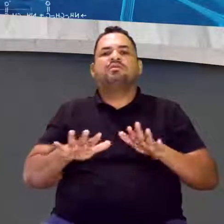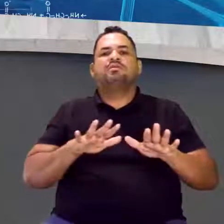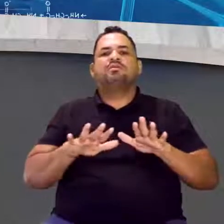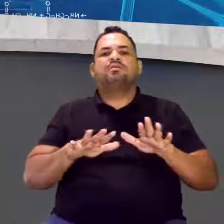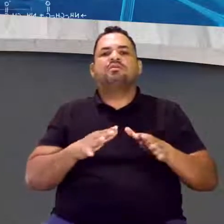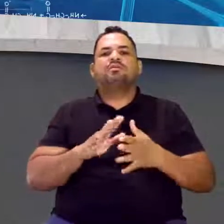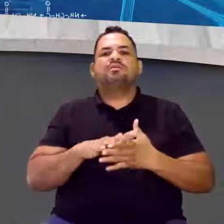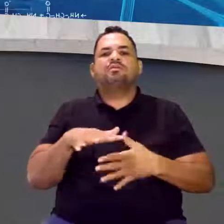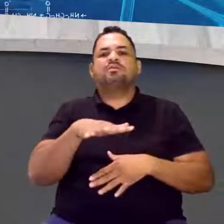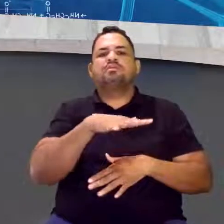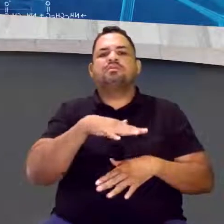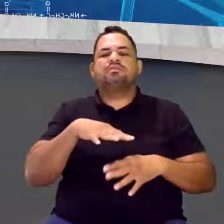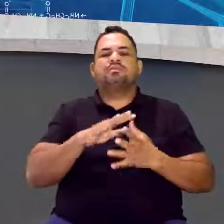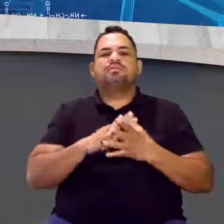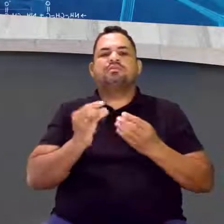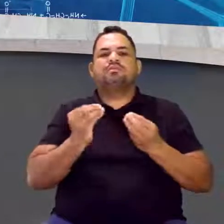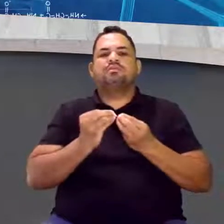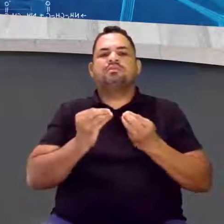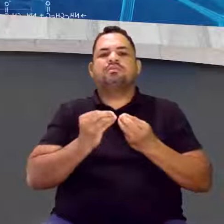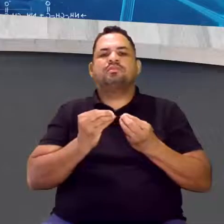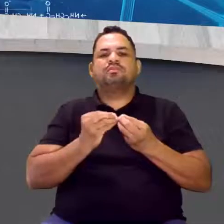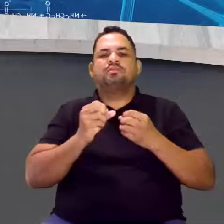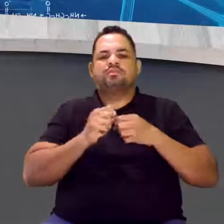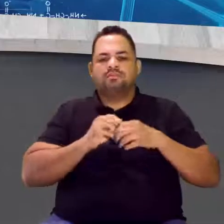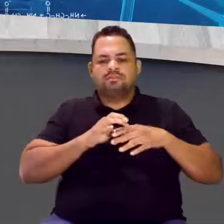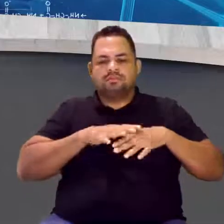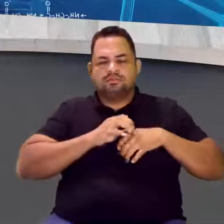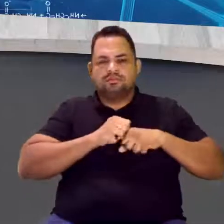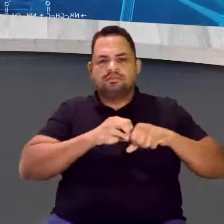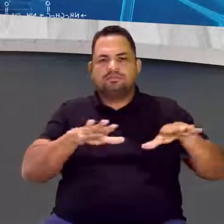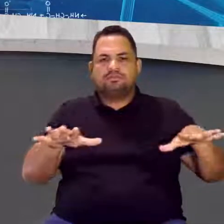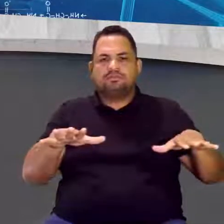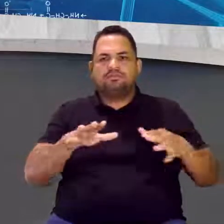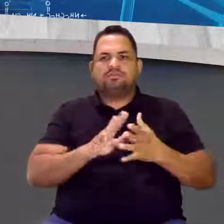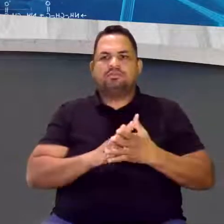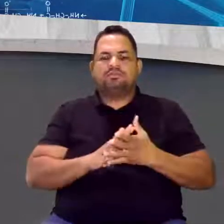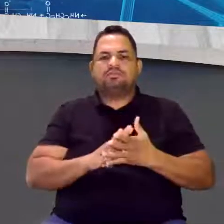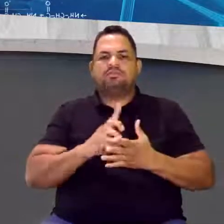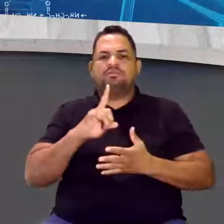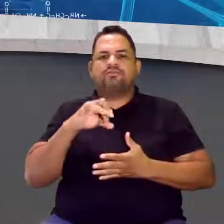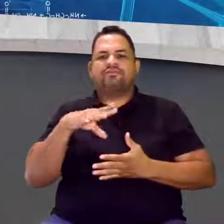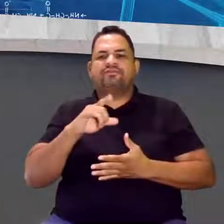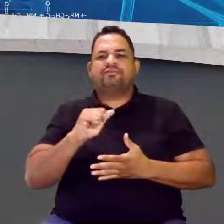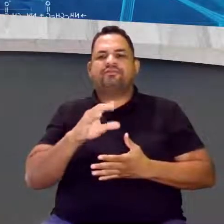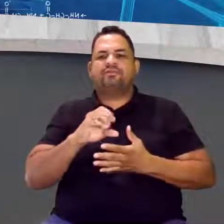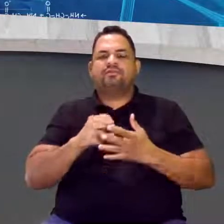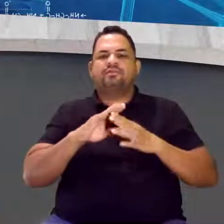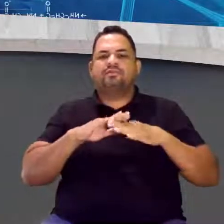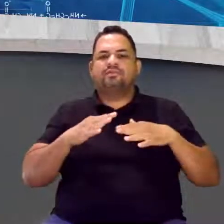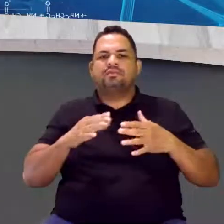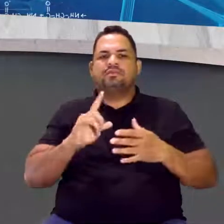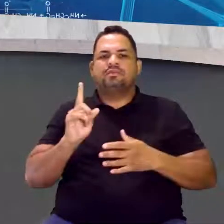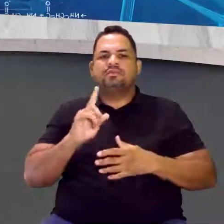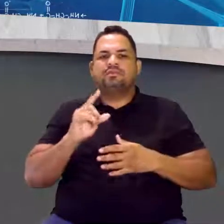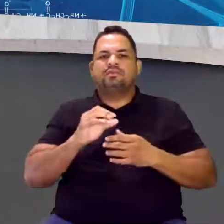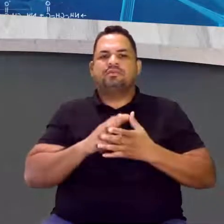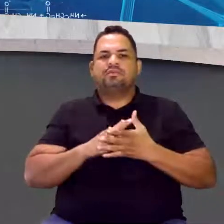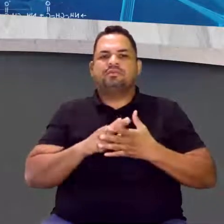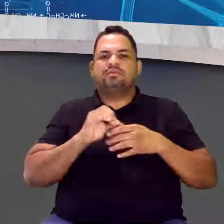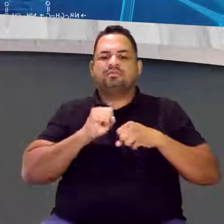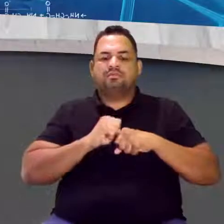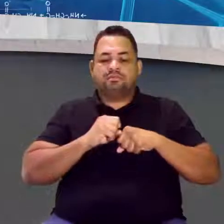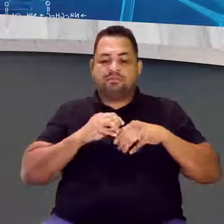dependendo da área, as moléculas se expandem, né? Agora, difusão não é só